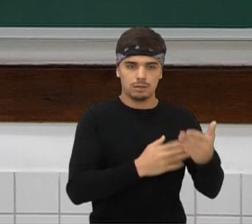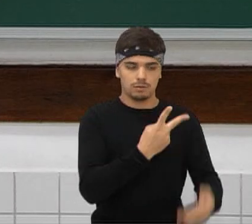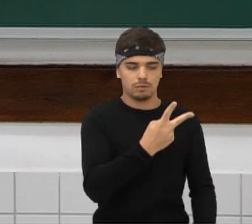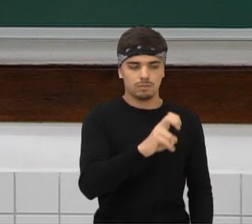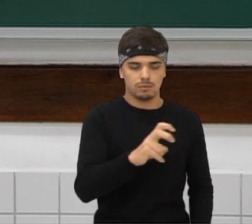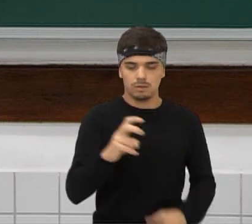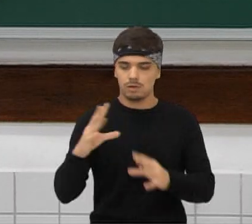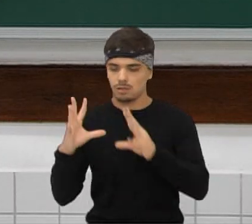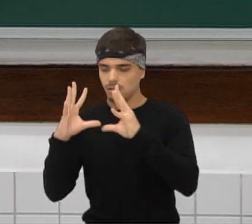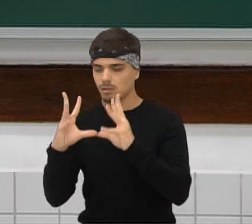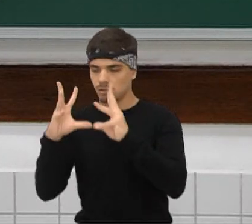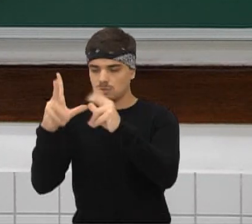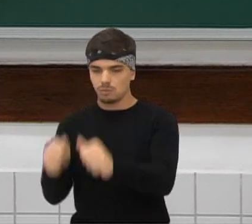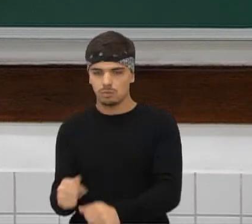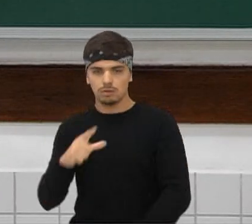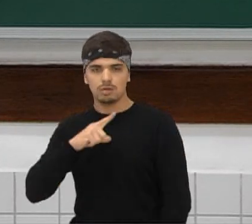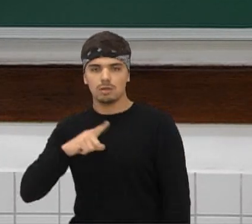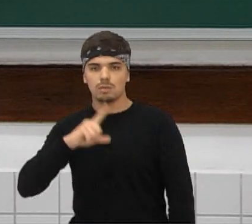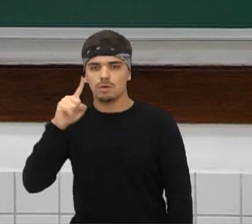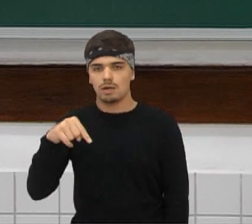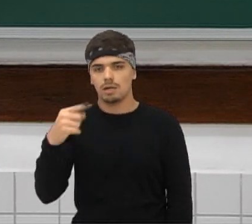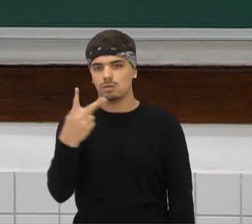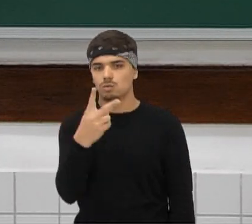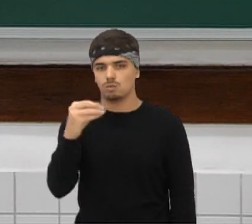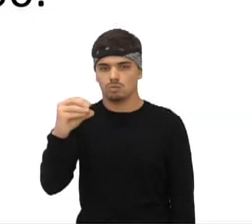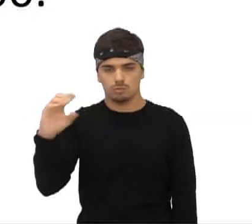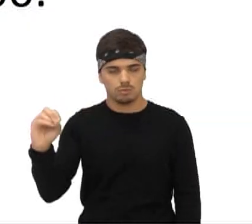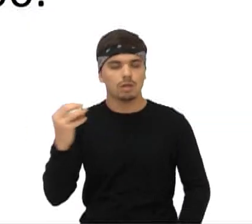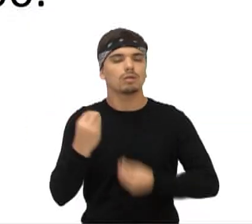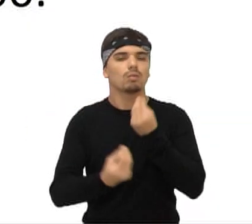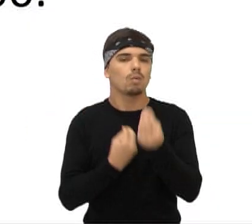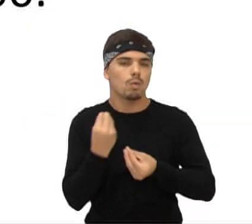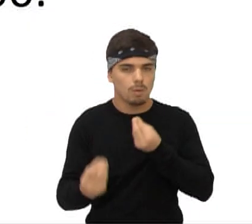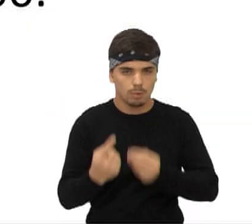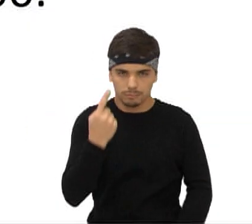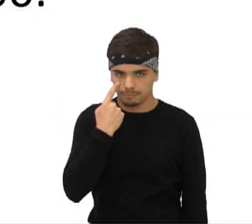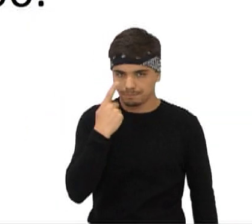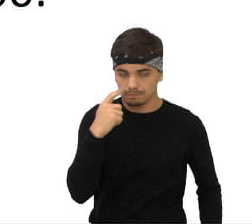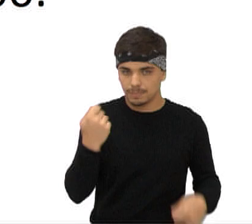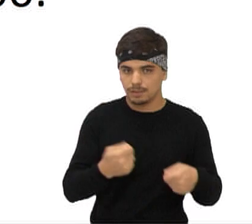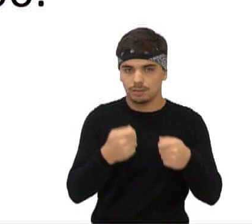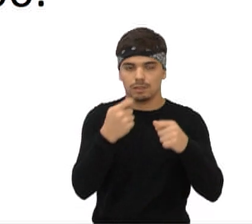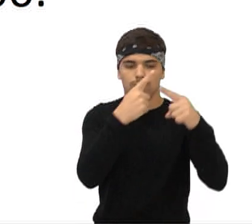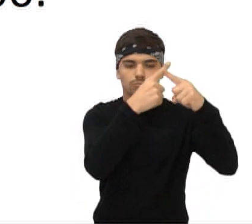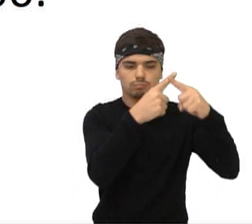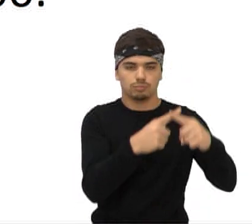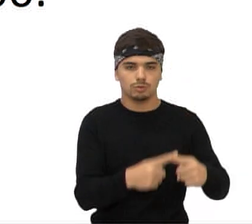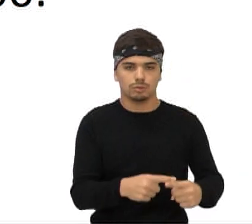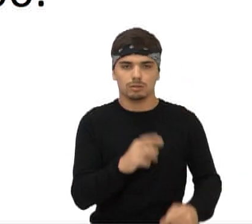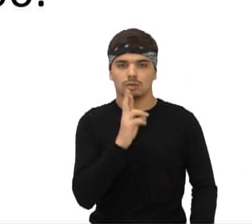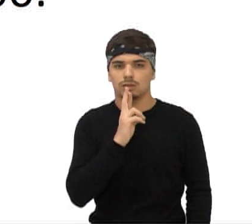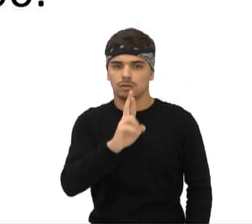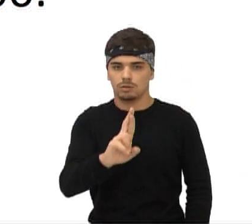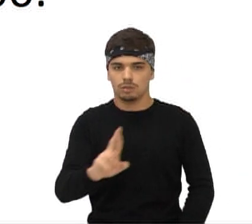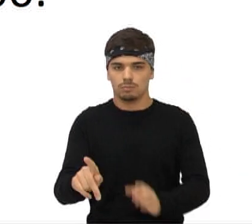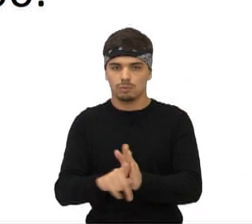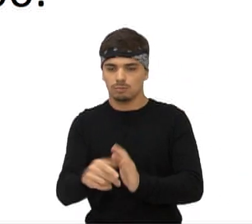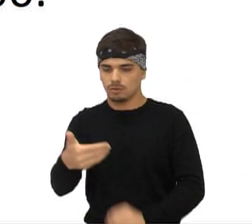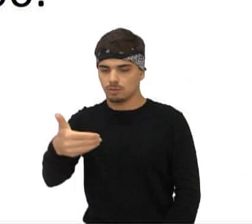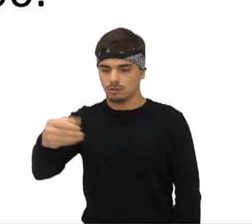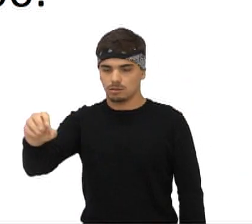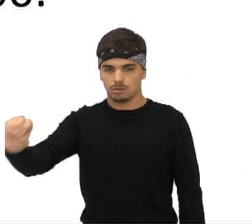meu todo é o 200. Então, como é que fica? Basta eu multiplicar o resultado por